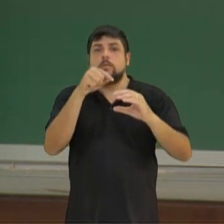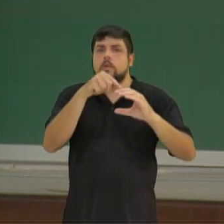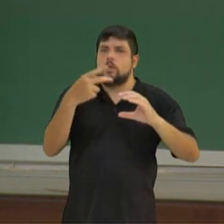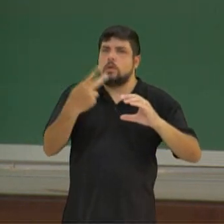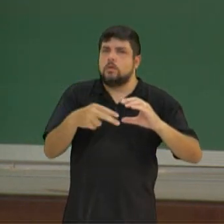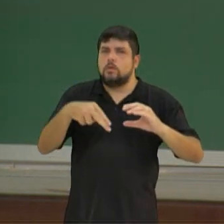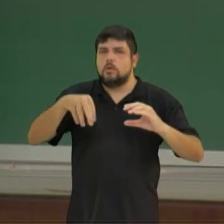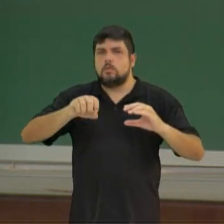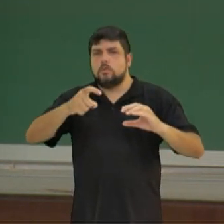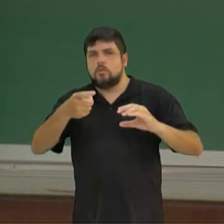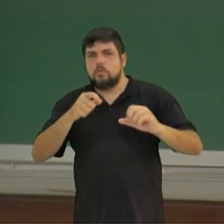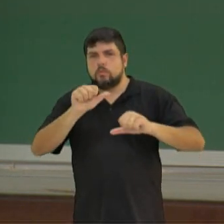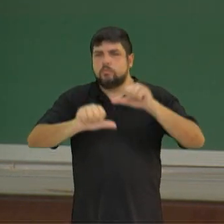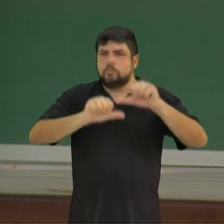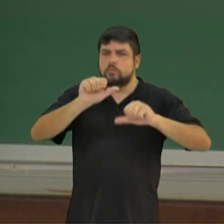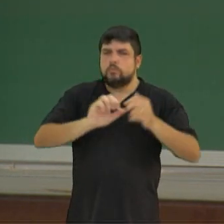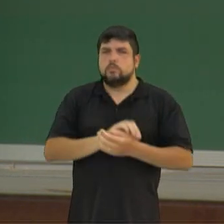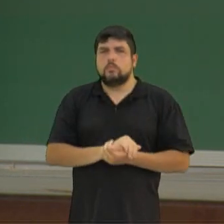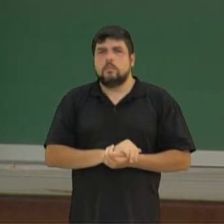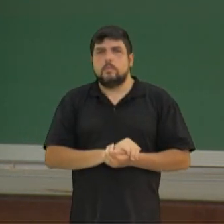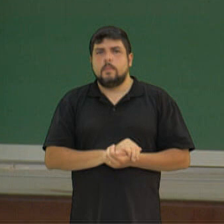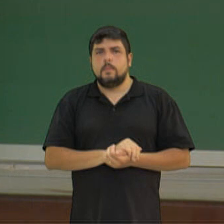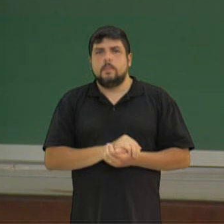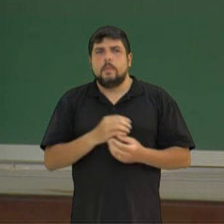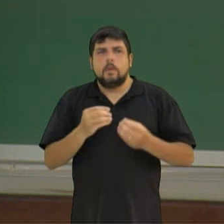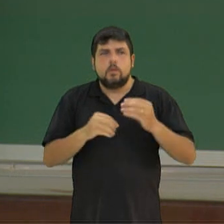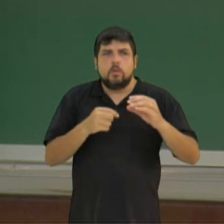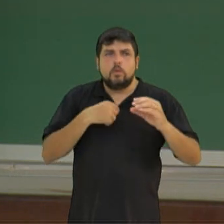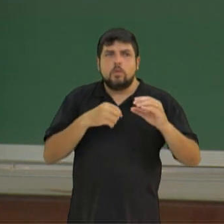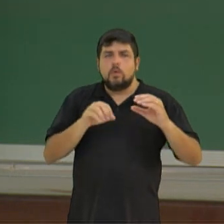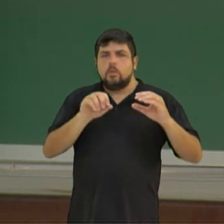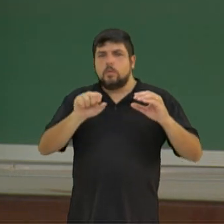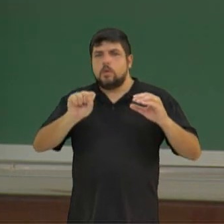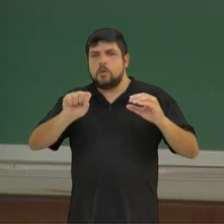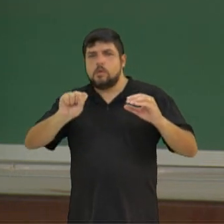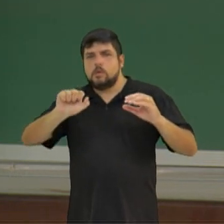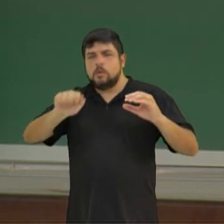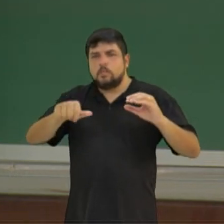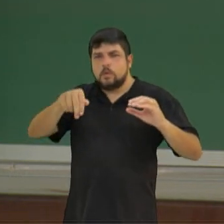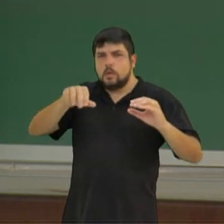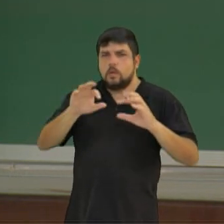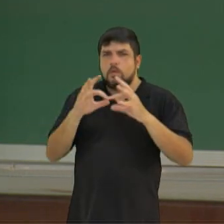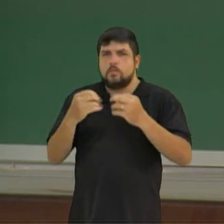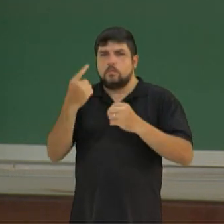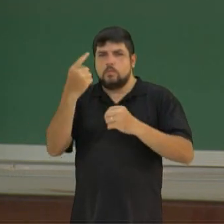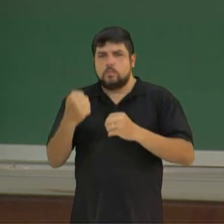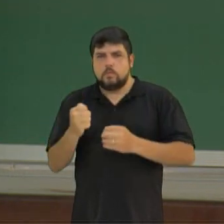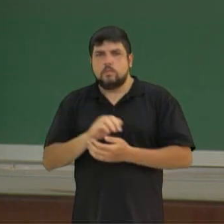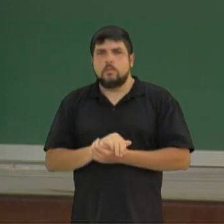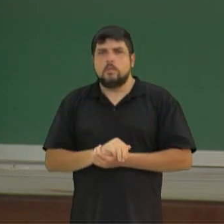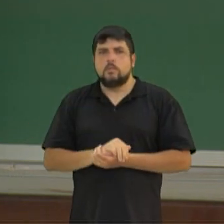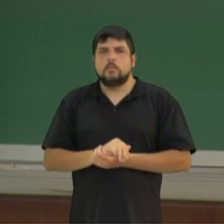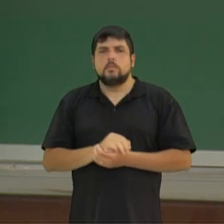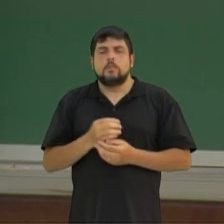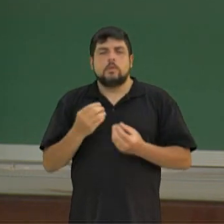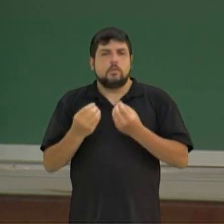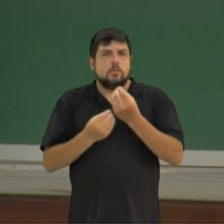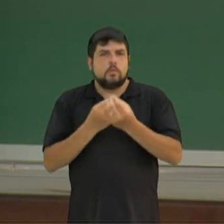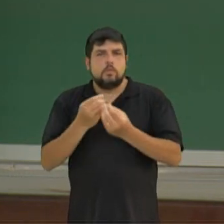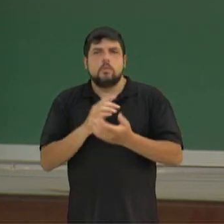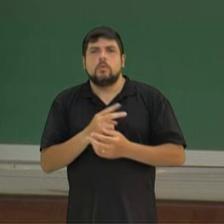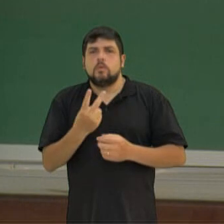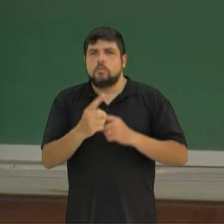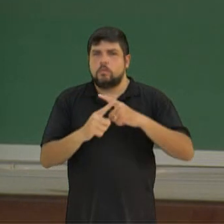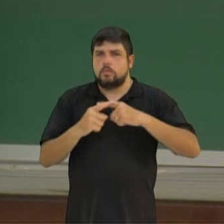a gente sabe que o sódio está lá na família 1A e ele tem NOx único 1. Então, aparece 2 vezes, vai ficar 2 vezes 1, então